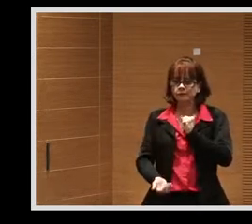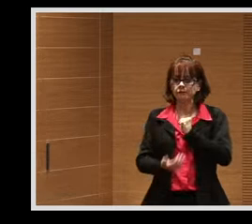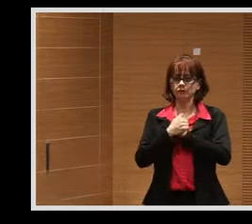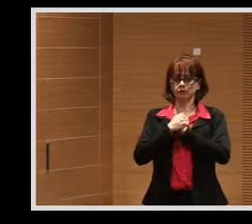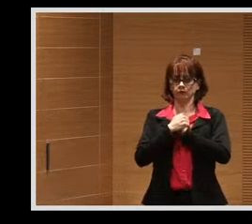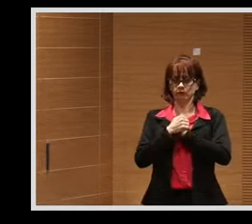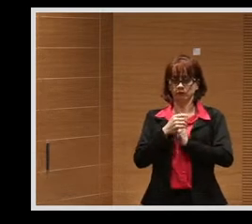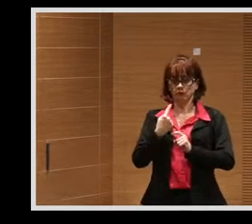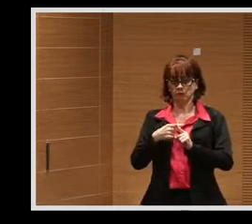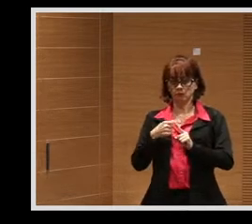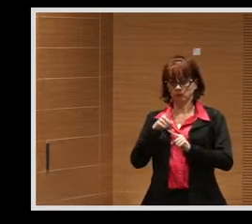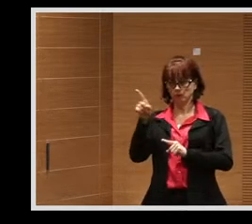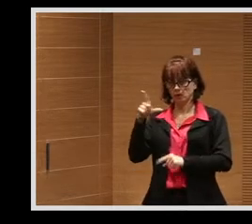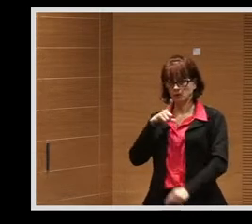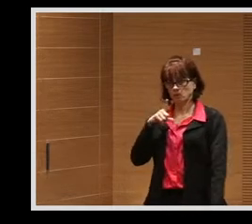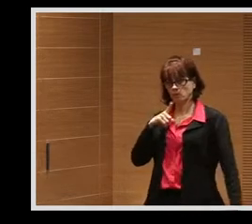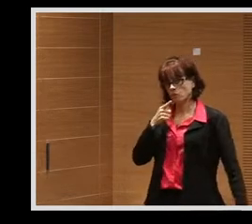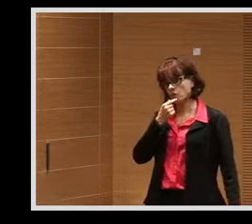que cobra 50 pila,